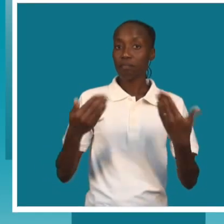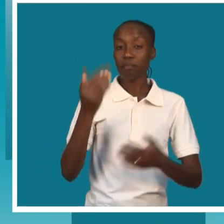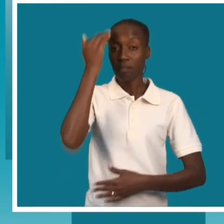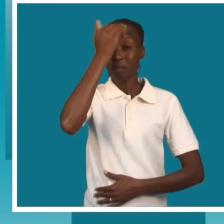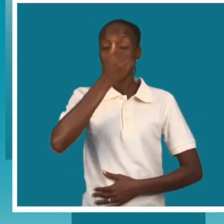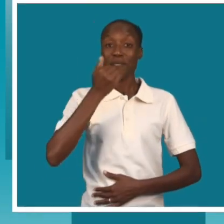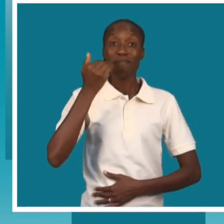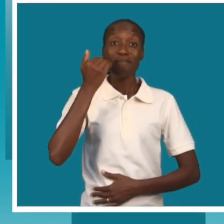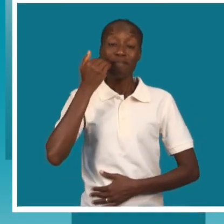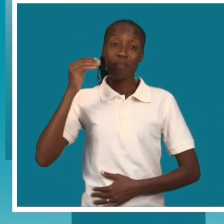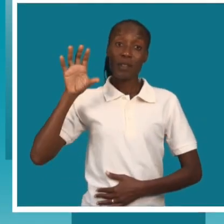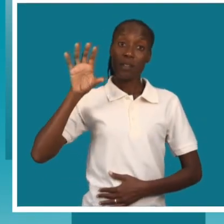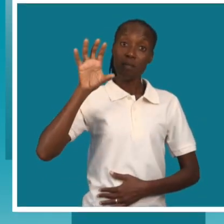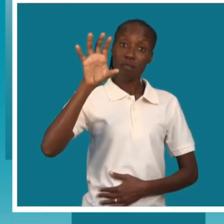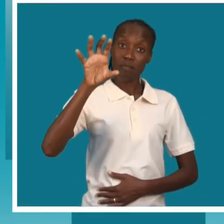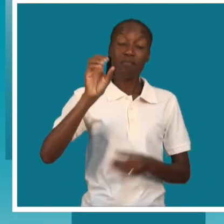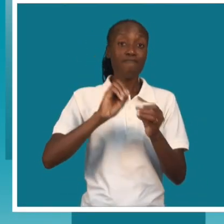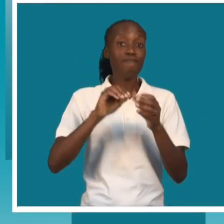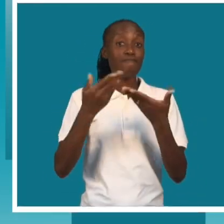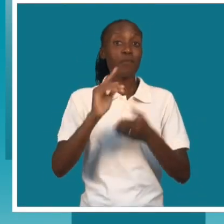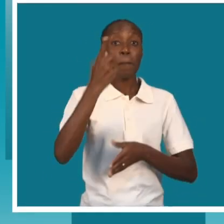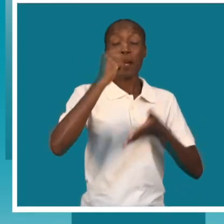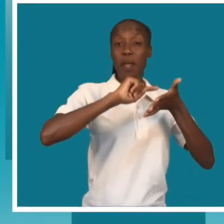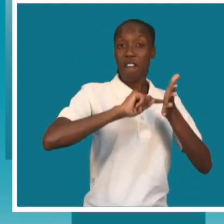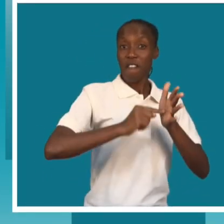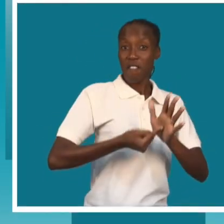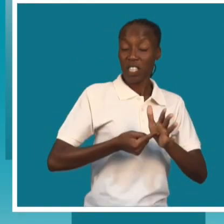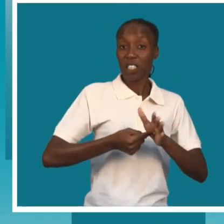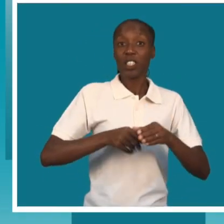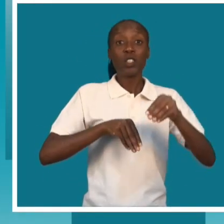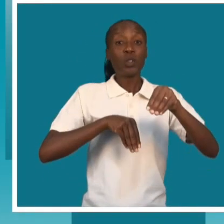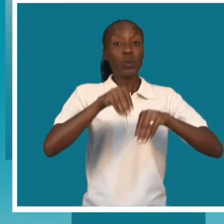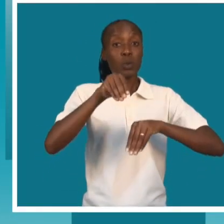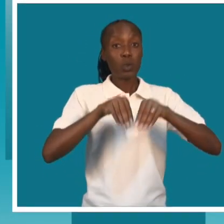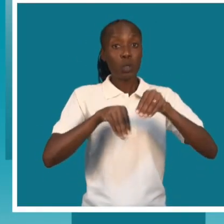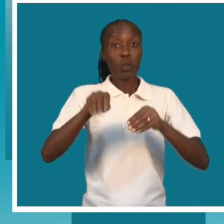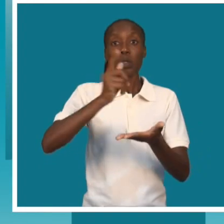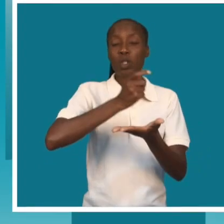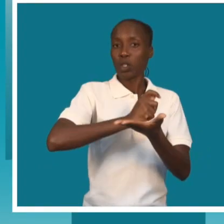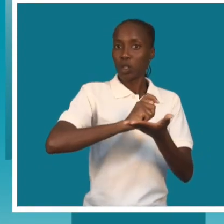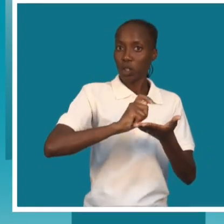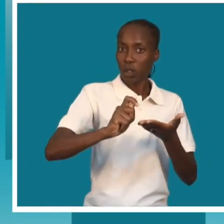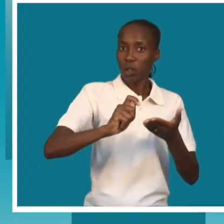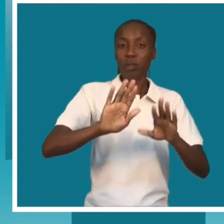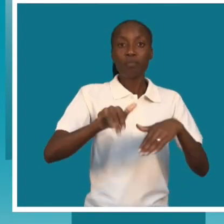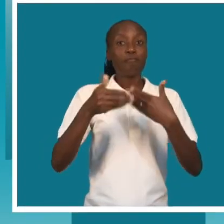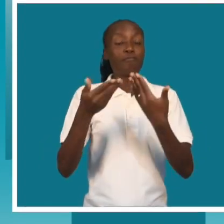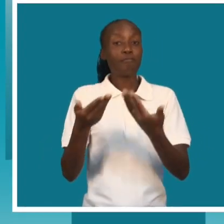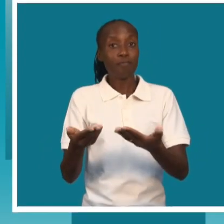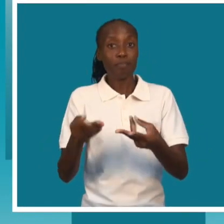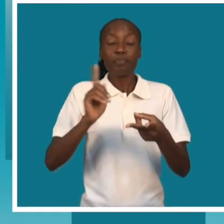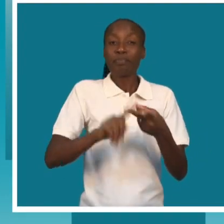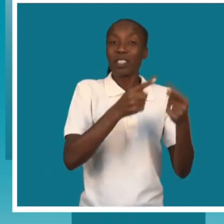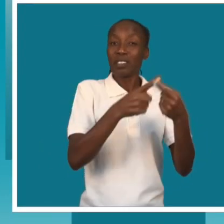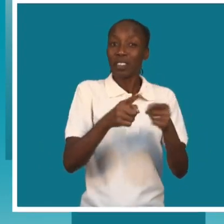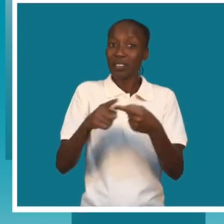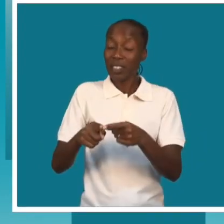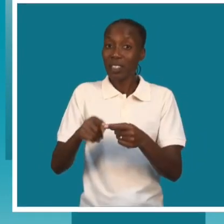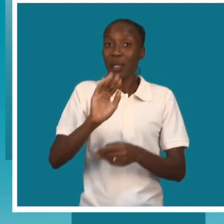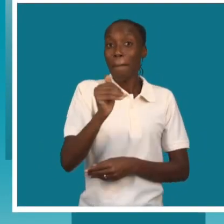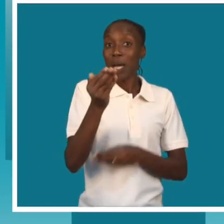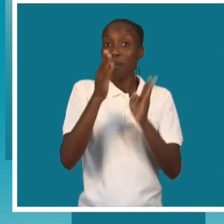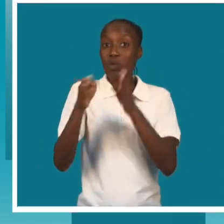A província de Manica vai acolher pela primeira vez nos jogos desportivos escolares modalidades